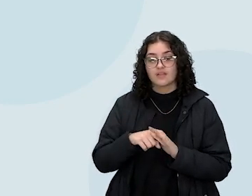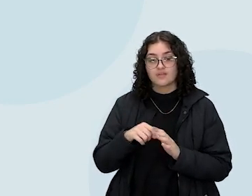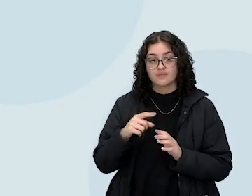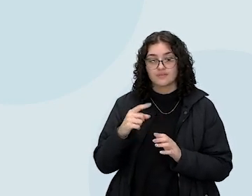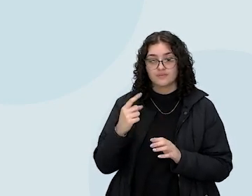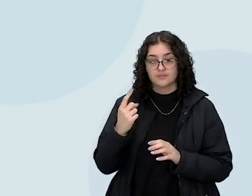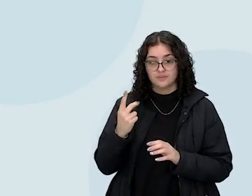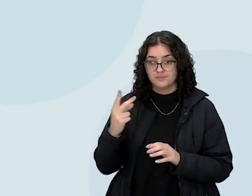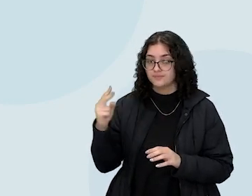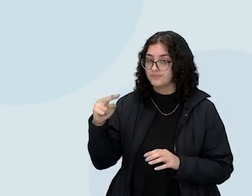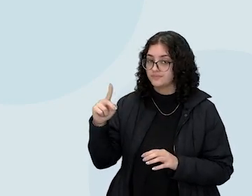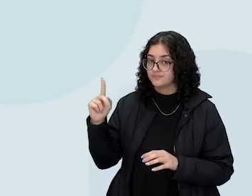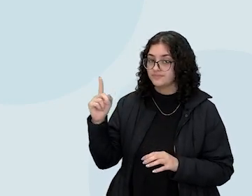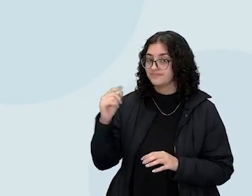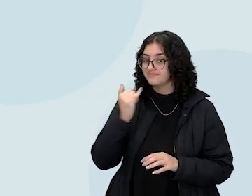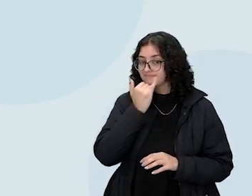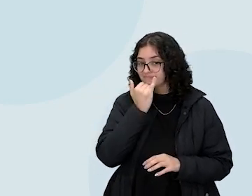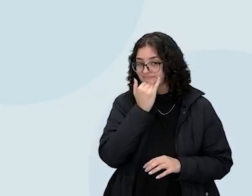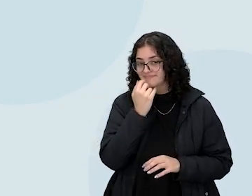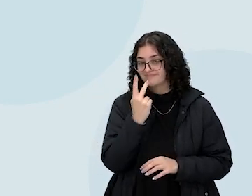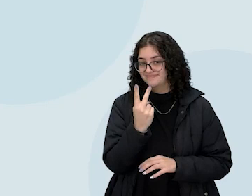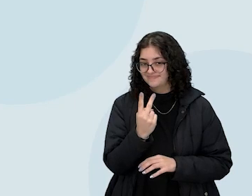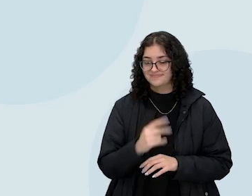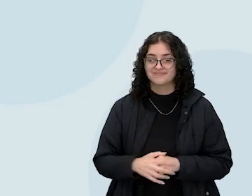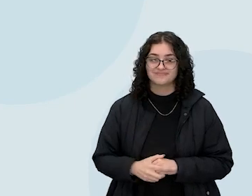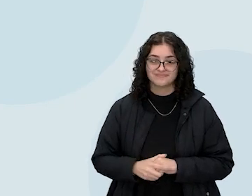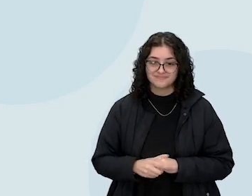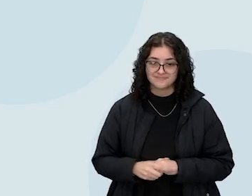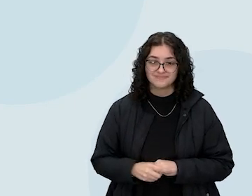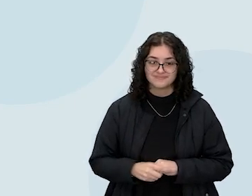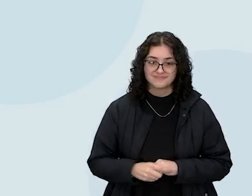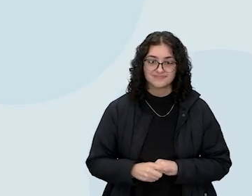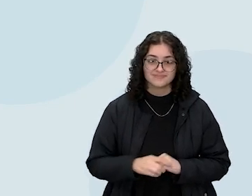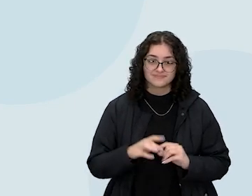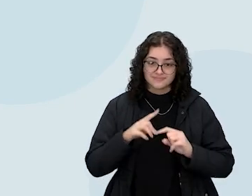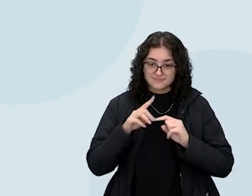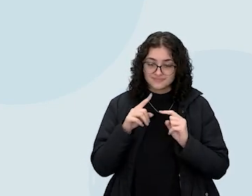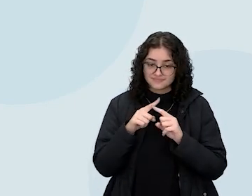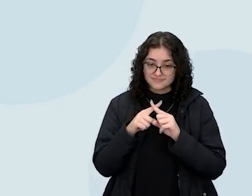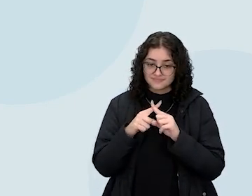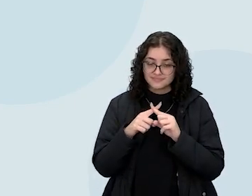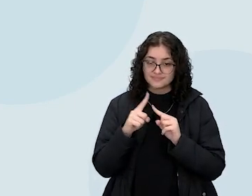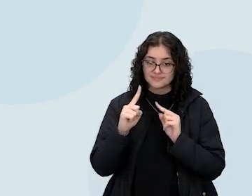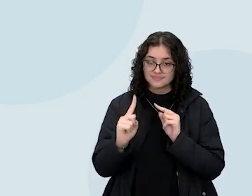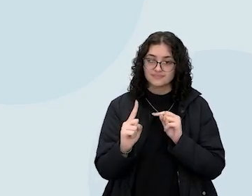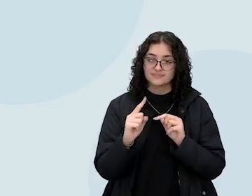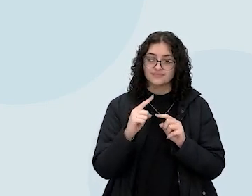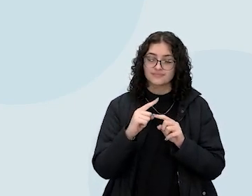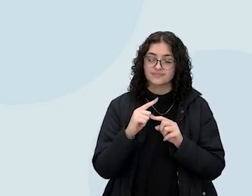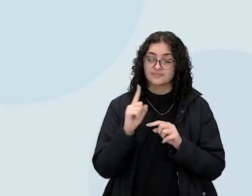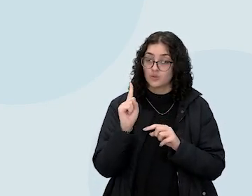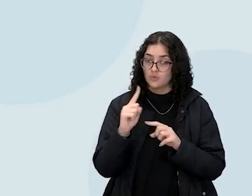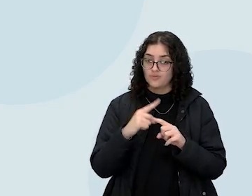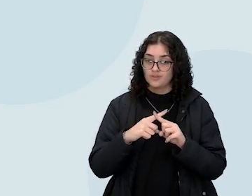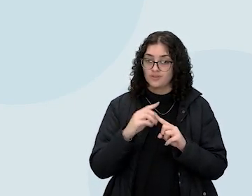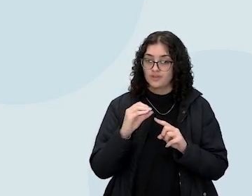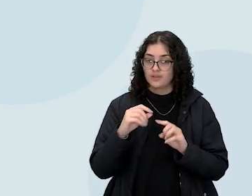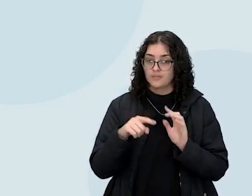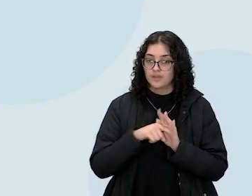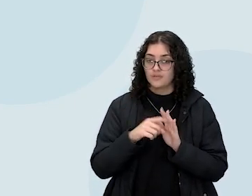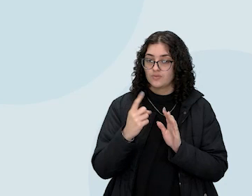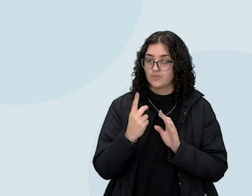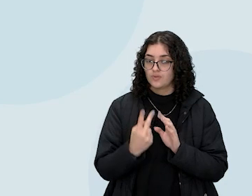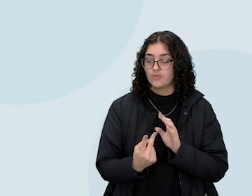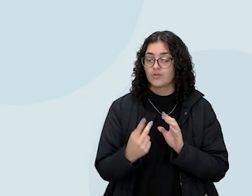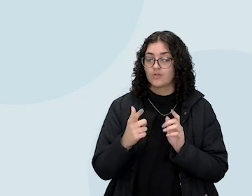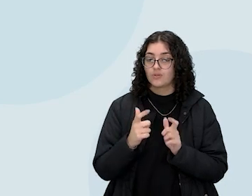desse parêntese, menos 2. E vezes 1 vezes 10 a menos 12